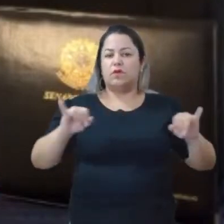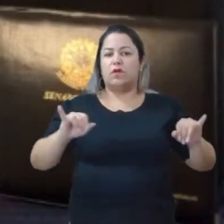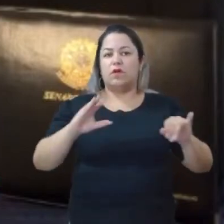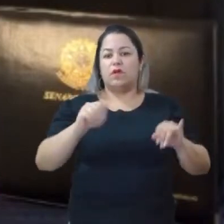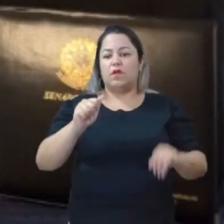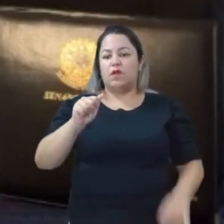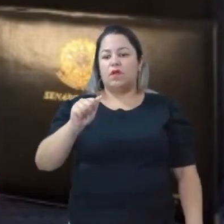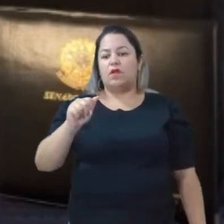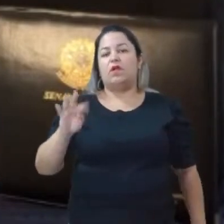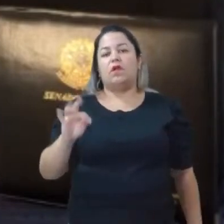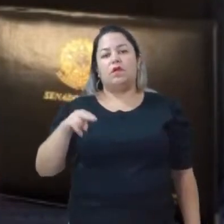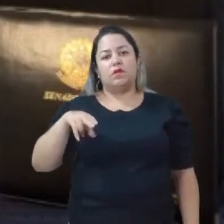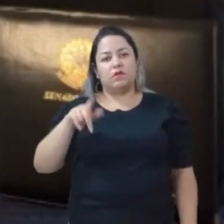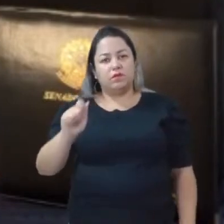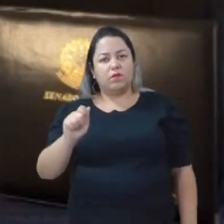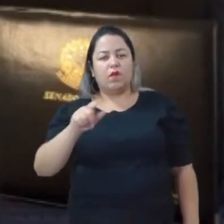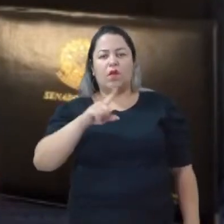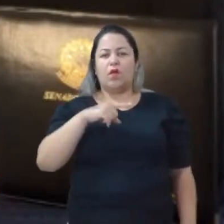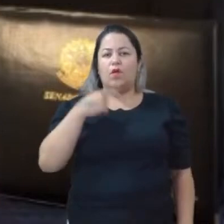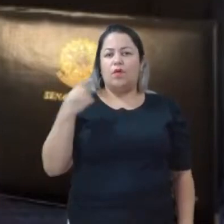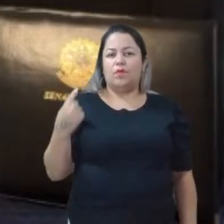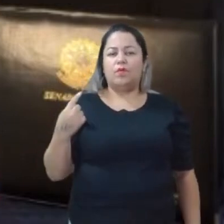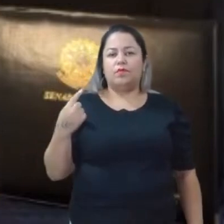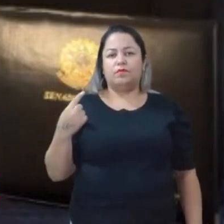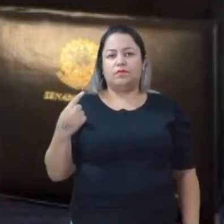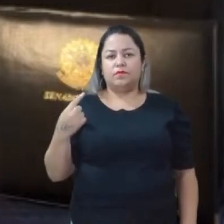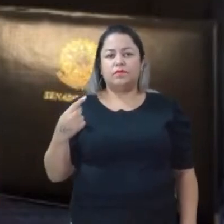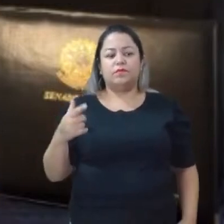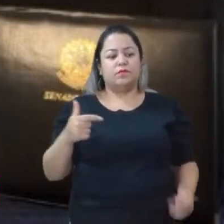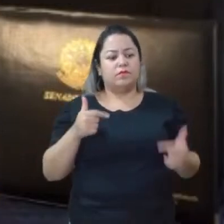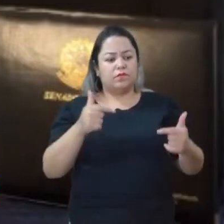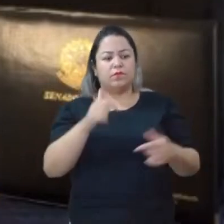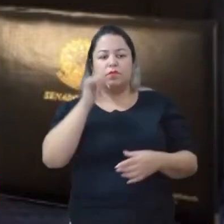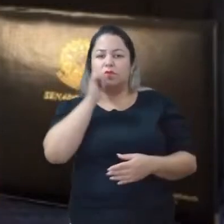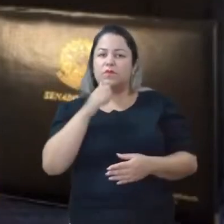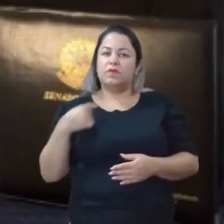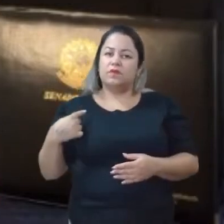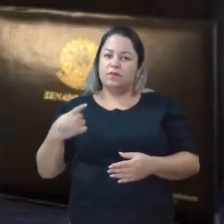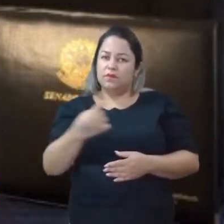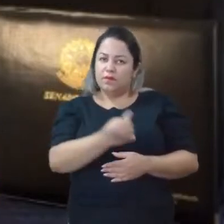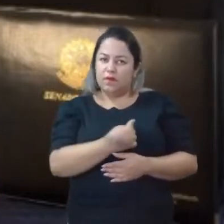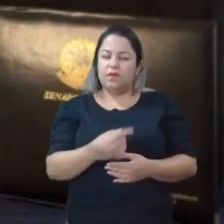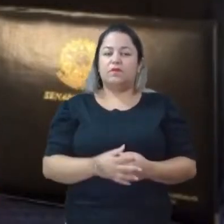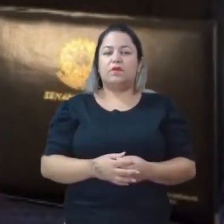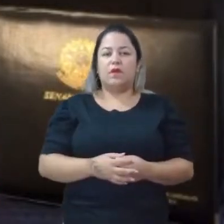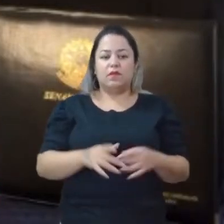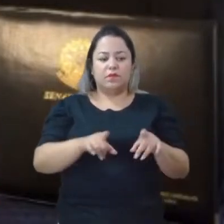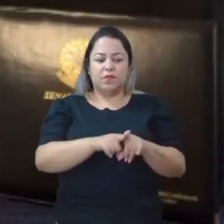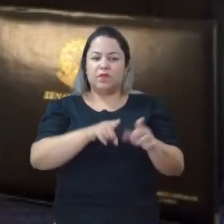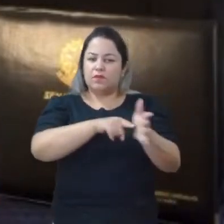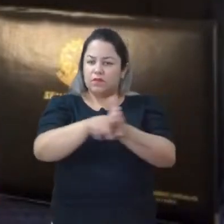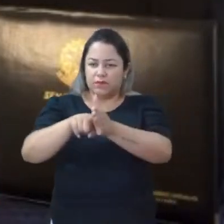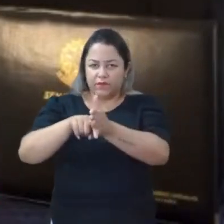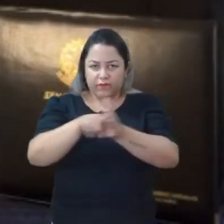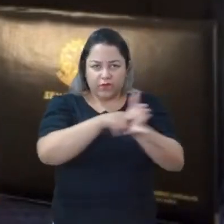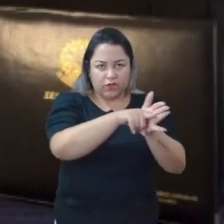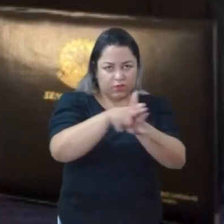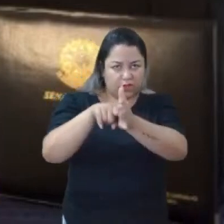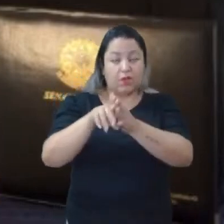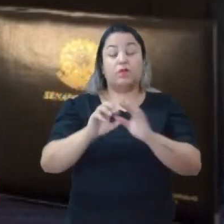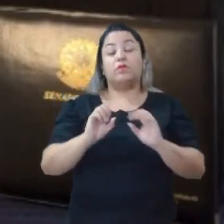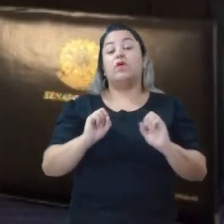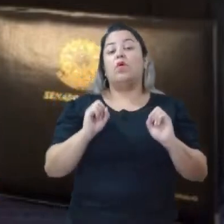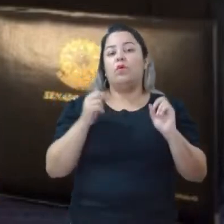Caatinga, teve o assassinato de uma militante nossa, que também está sendo investigado. Ou